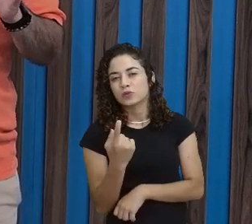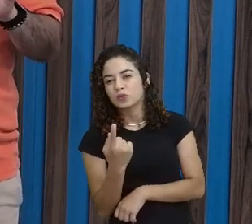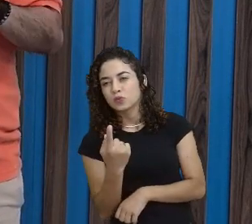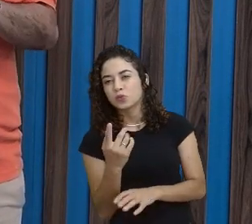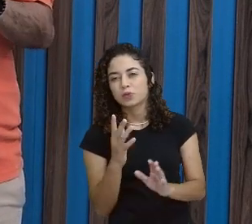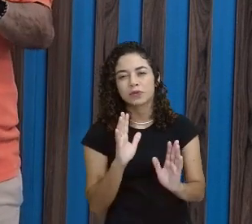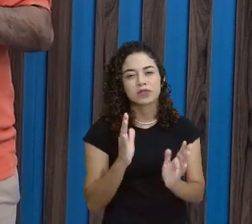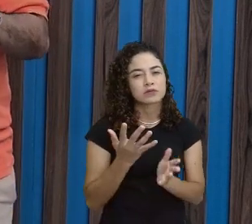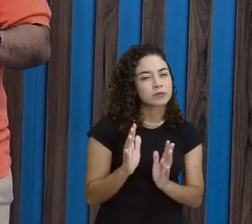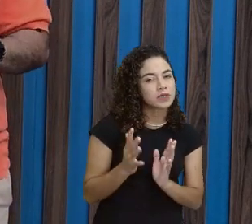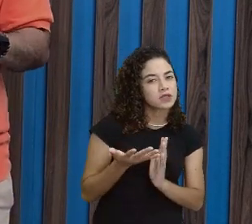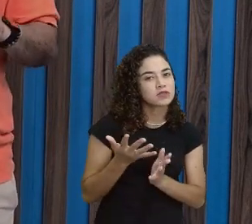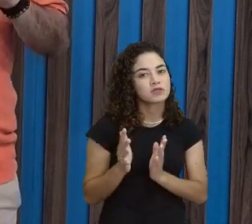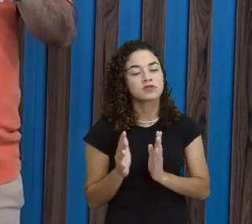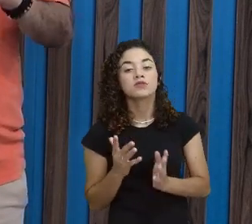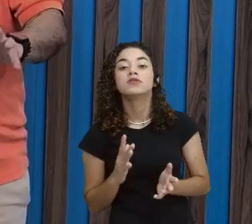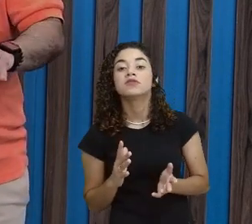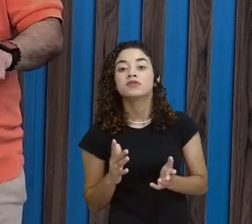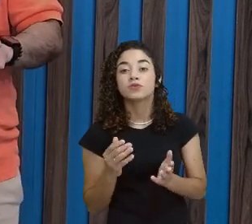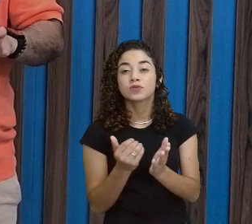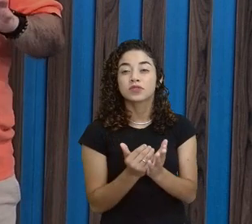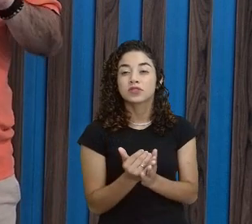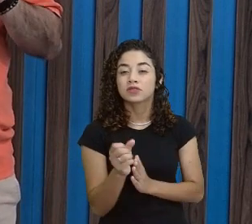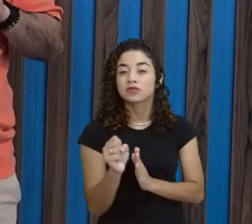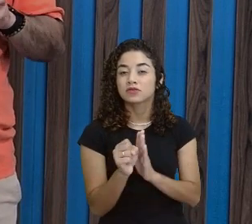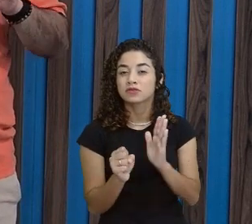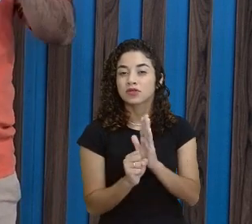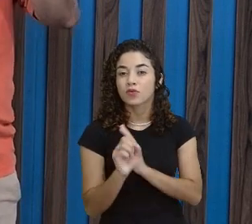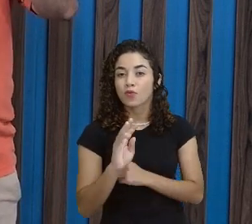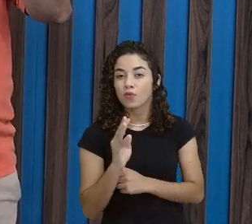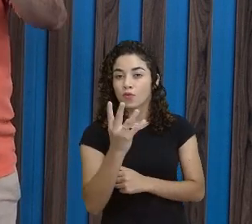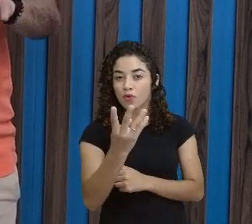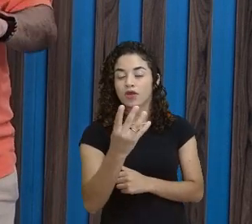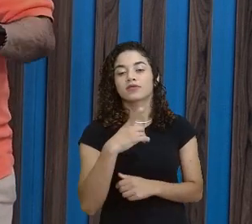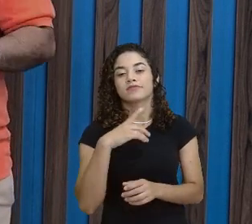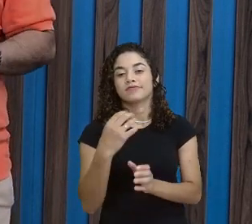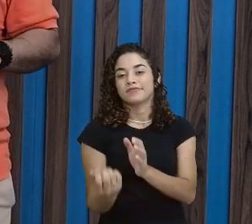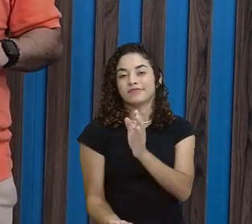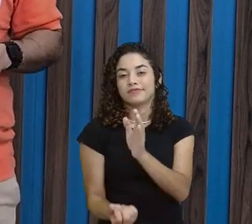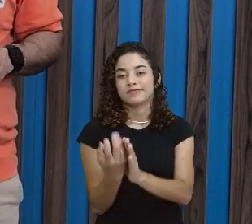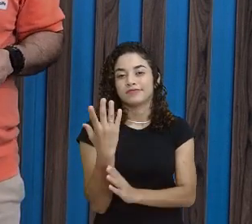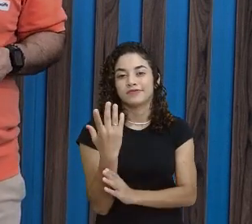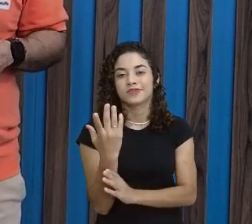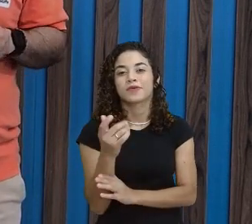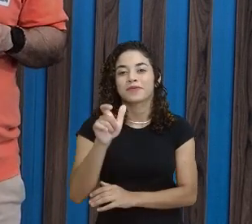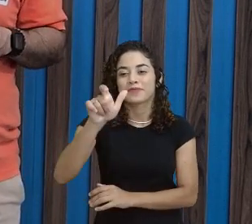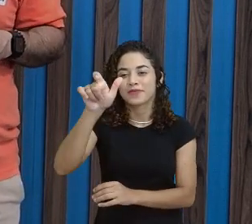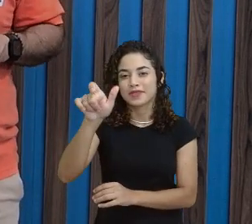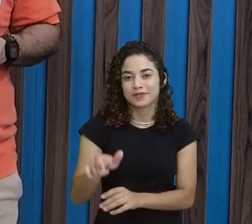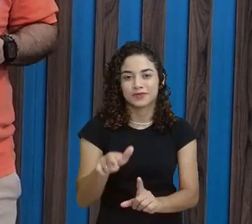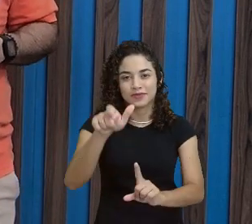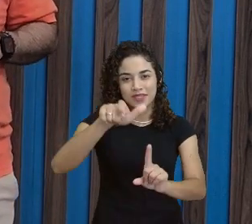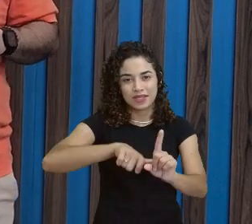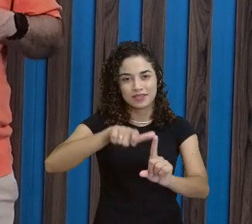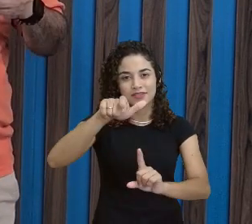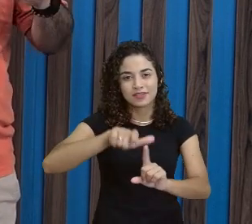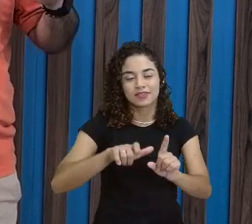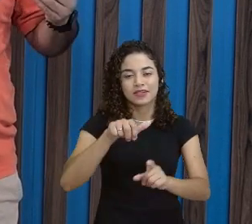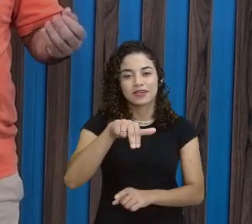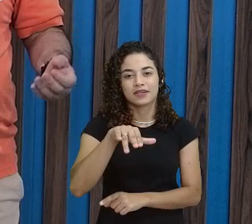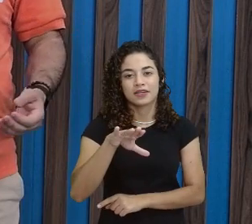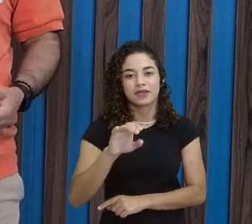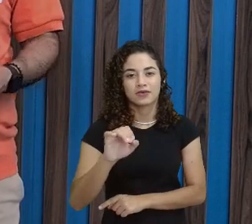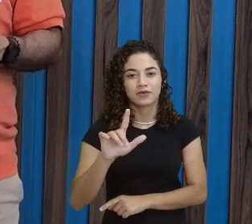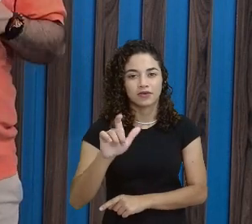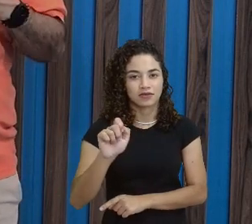301, 300 e alguma coisa ali, no início do século IV, surgiu ali a figura do Nicolau,